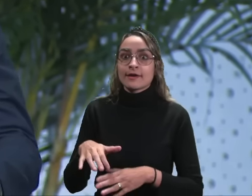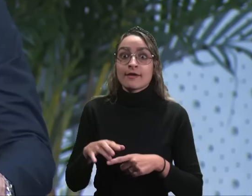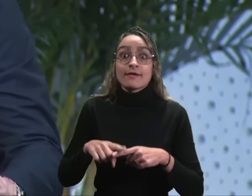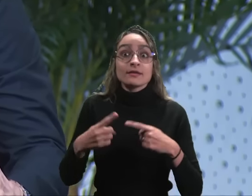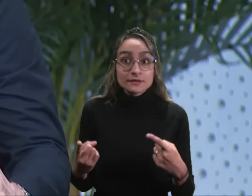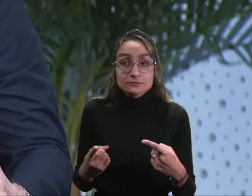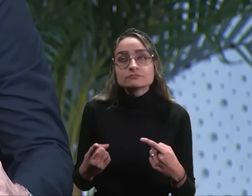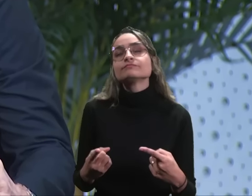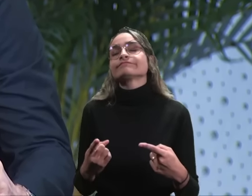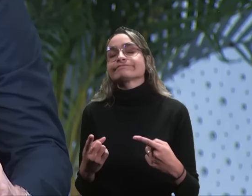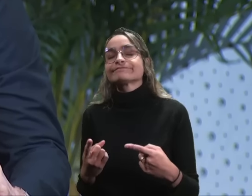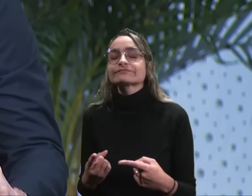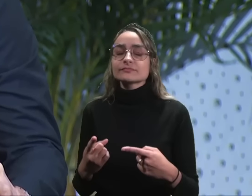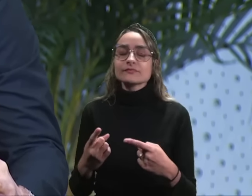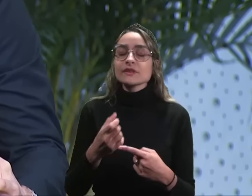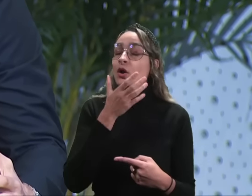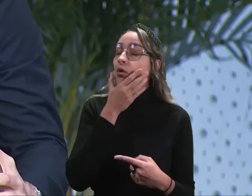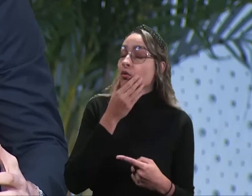de